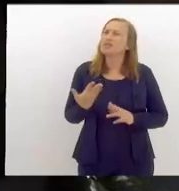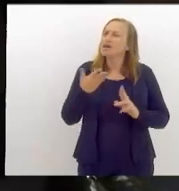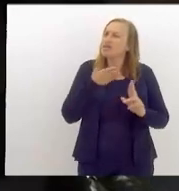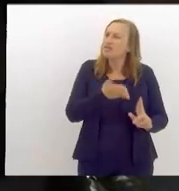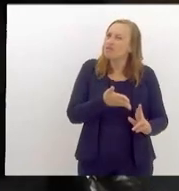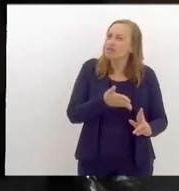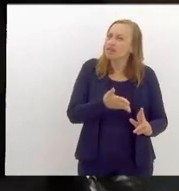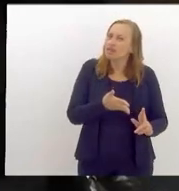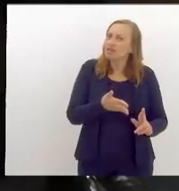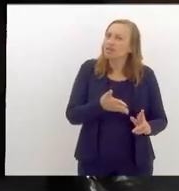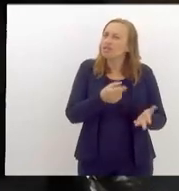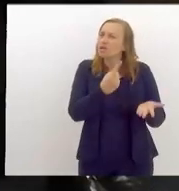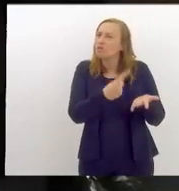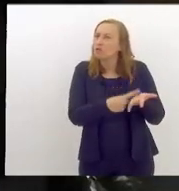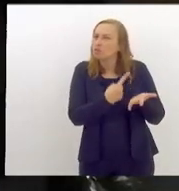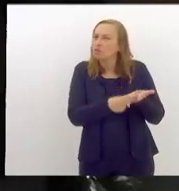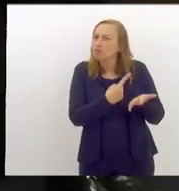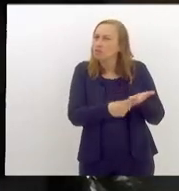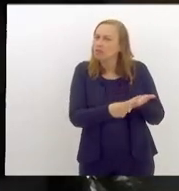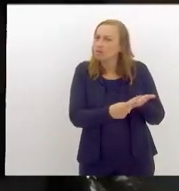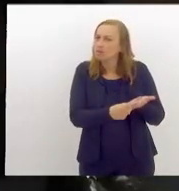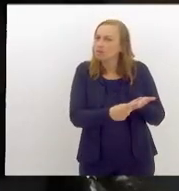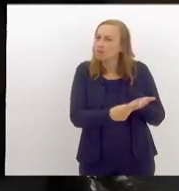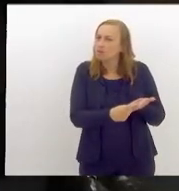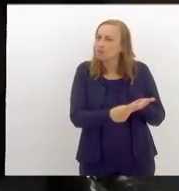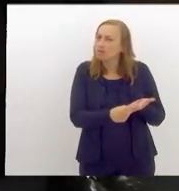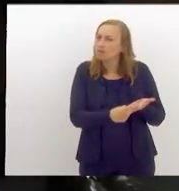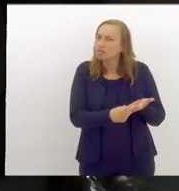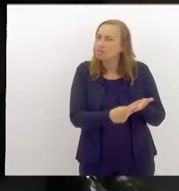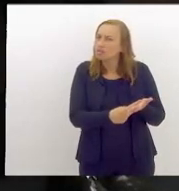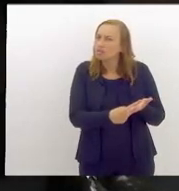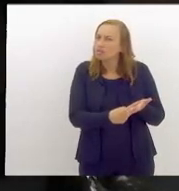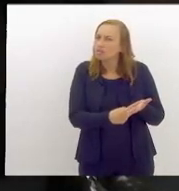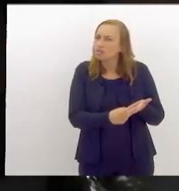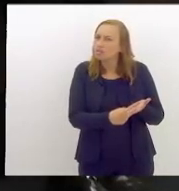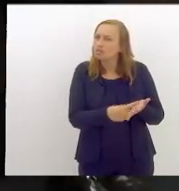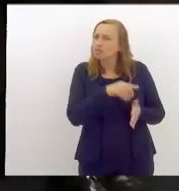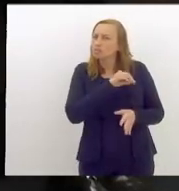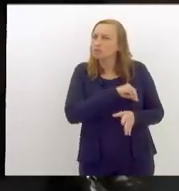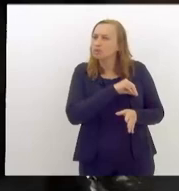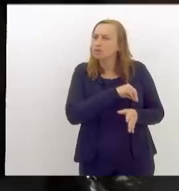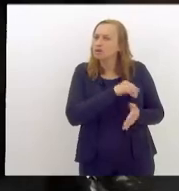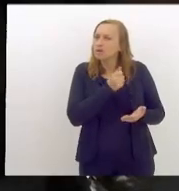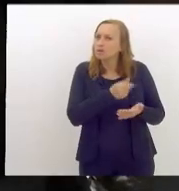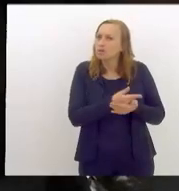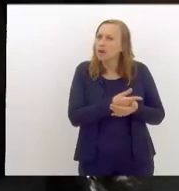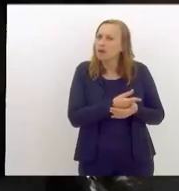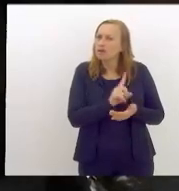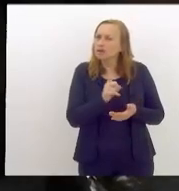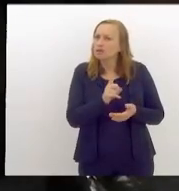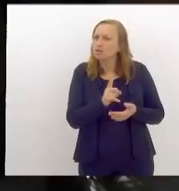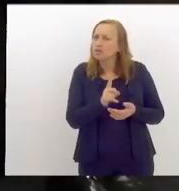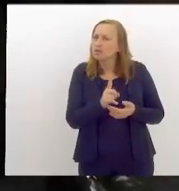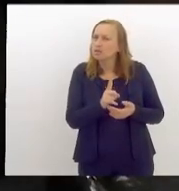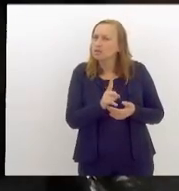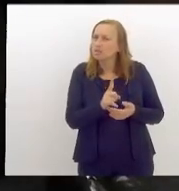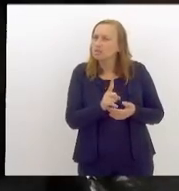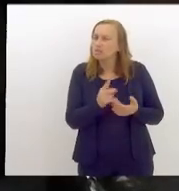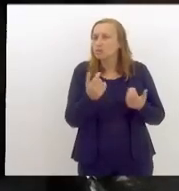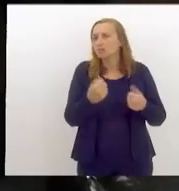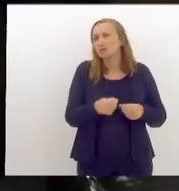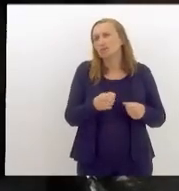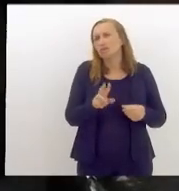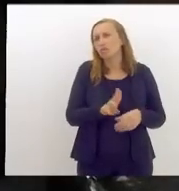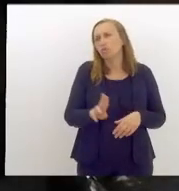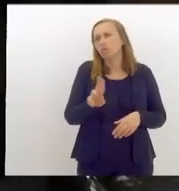ao que foi acordado das recomposições escalonadas não necessariamente precisa ser